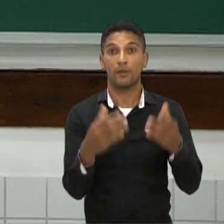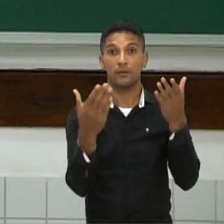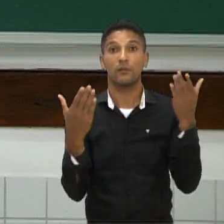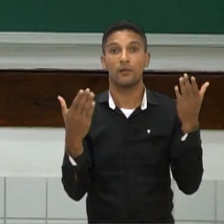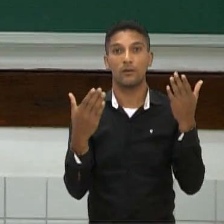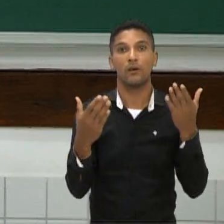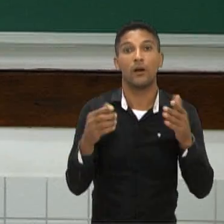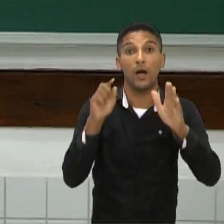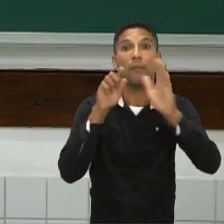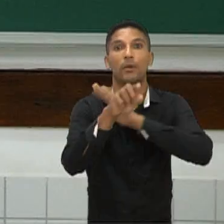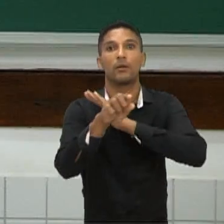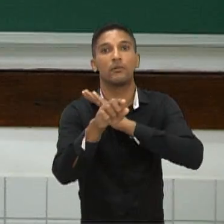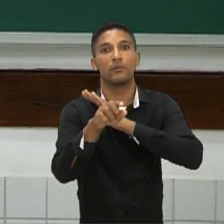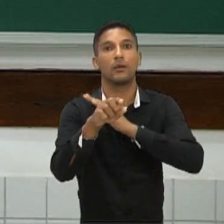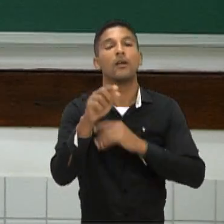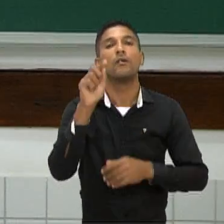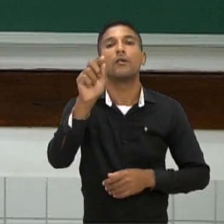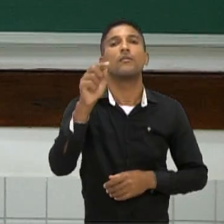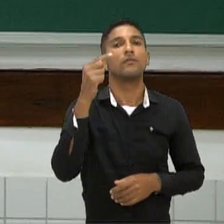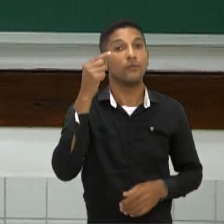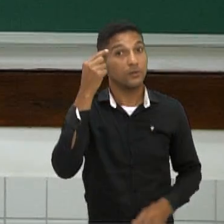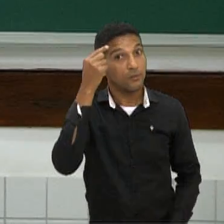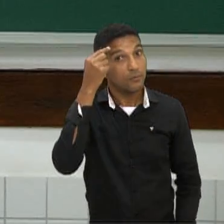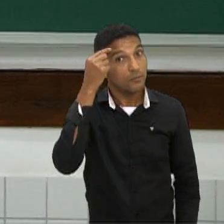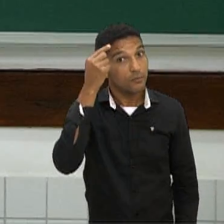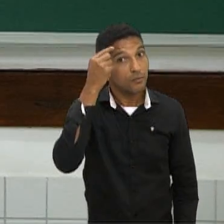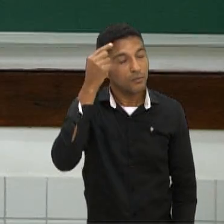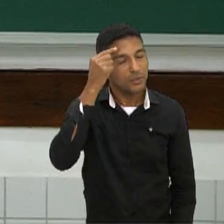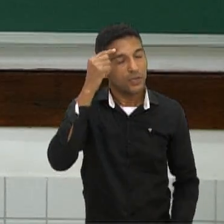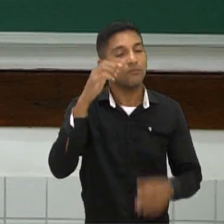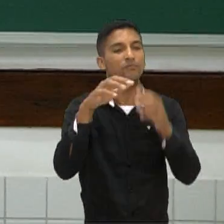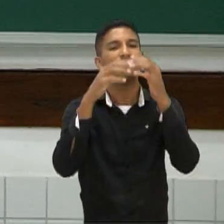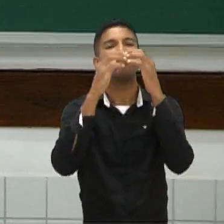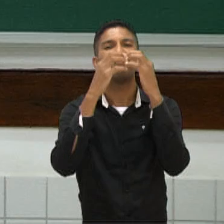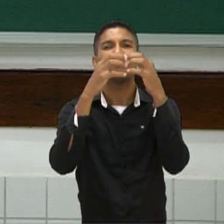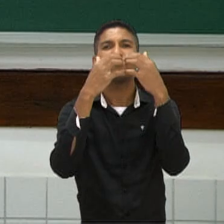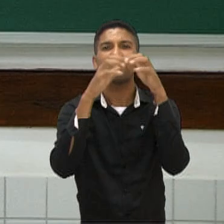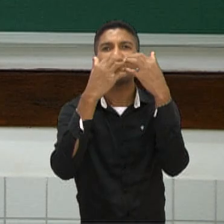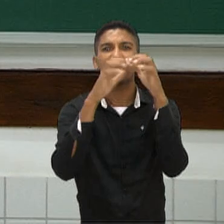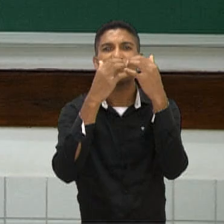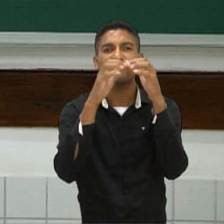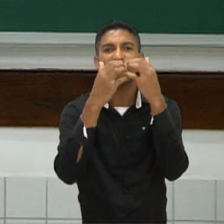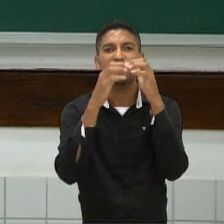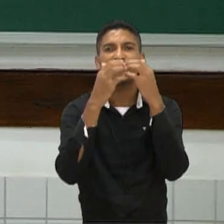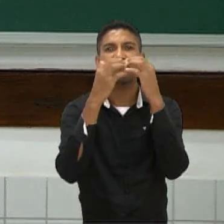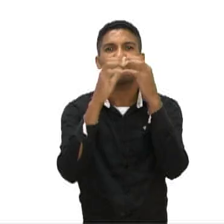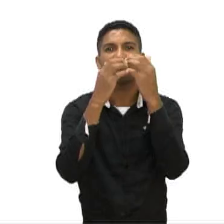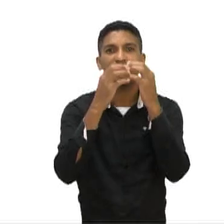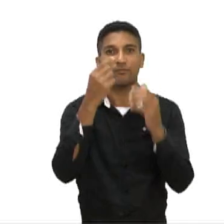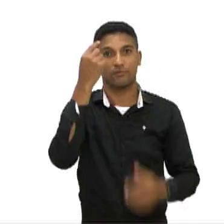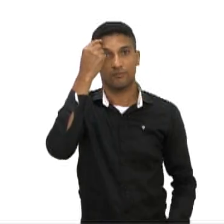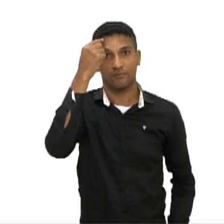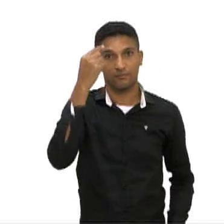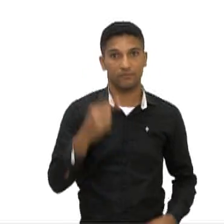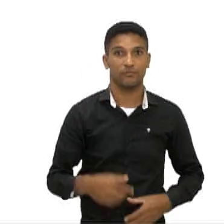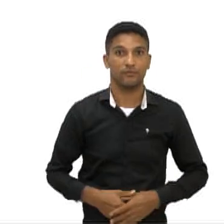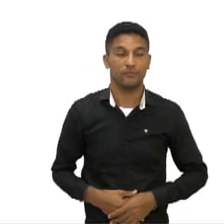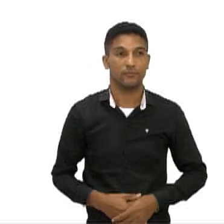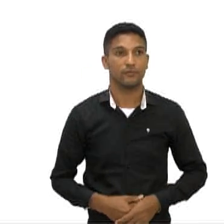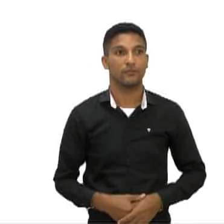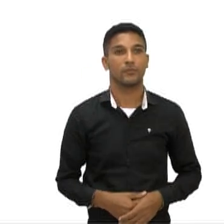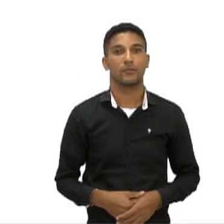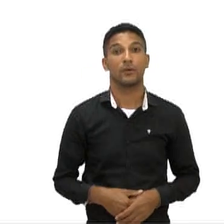Então, pessoal, essa questão era para vocês pensarem mesmo, né? Vamos lá. Podemos ressaltar que